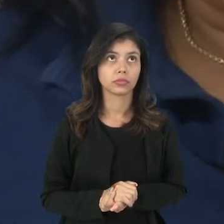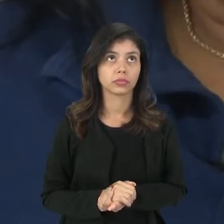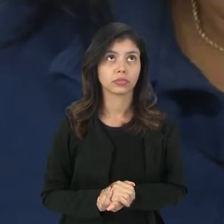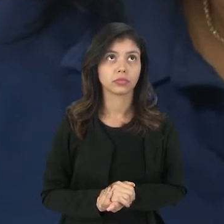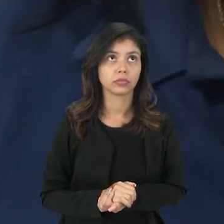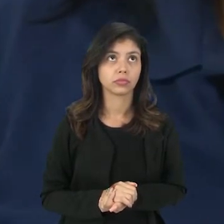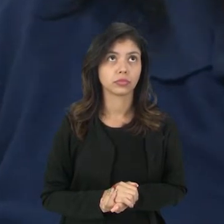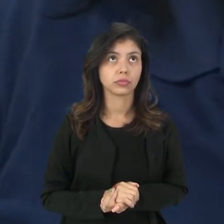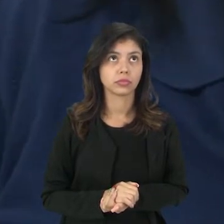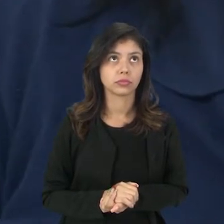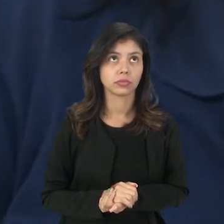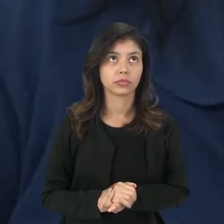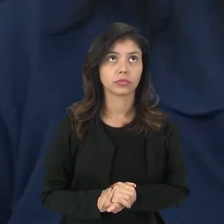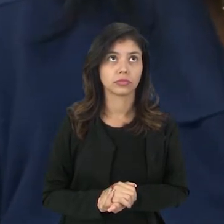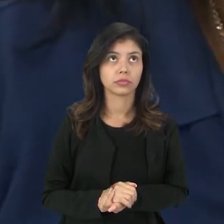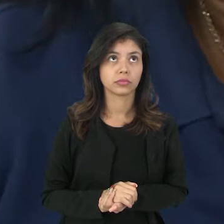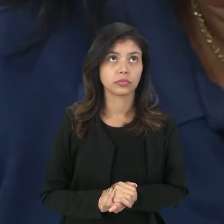recebeu